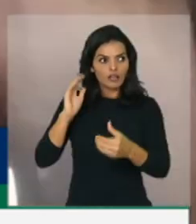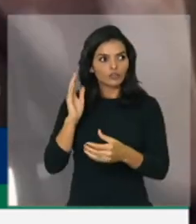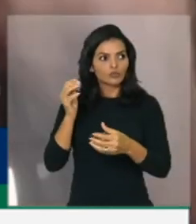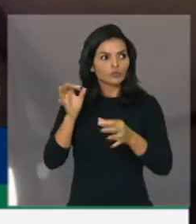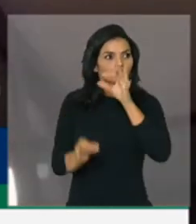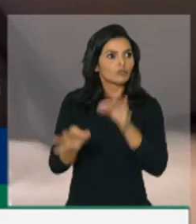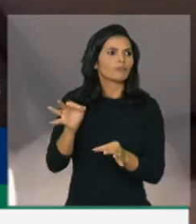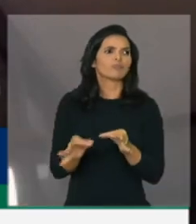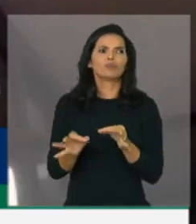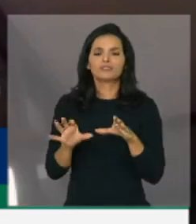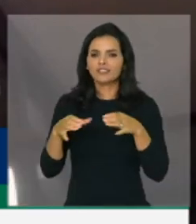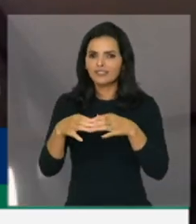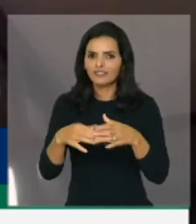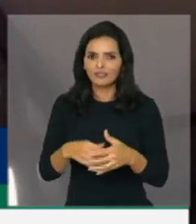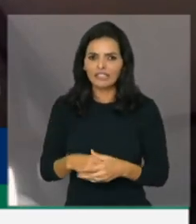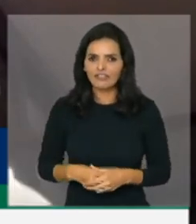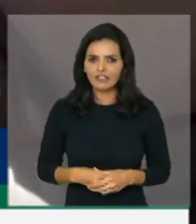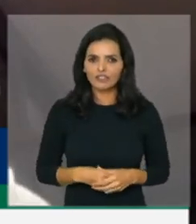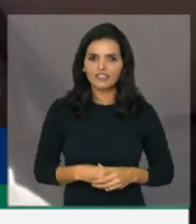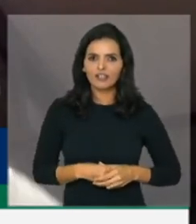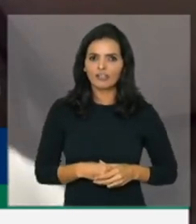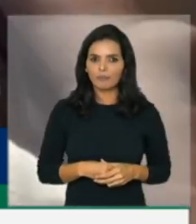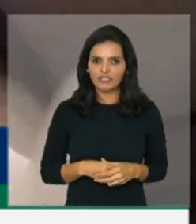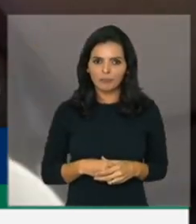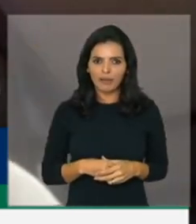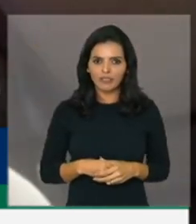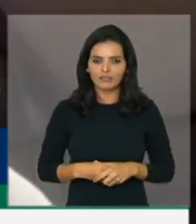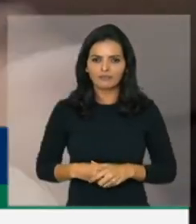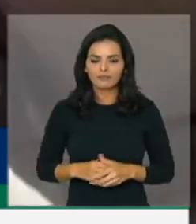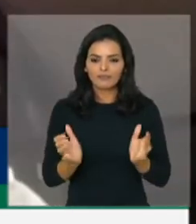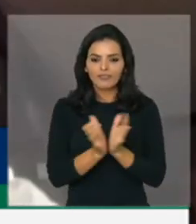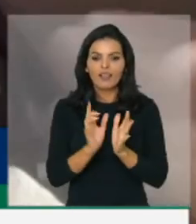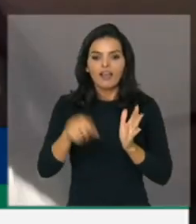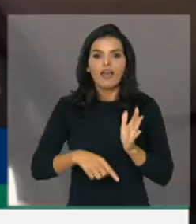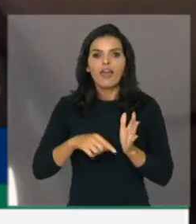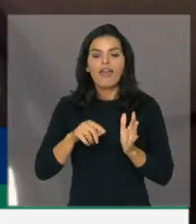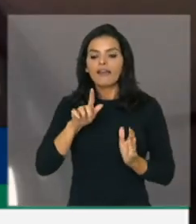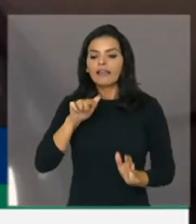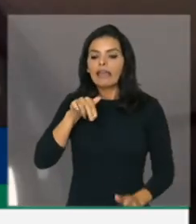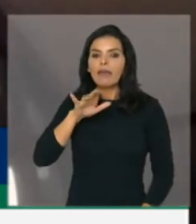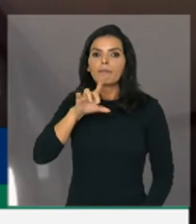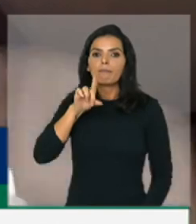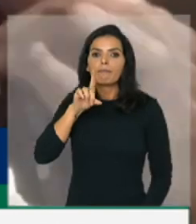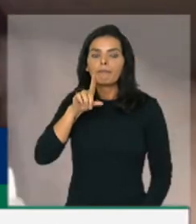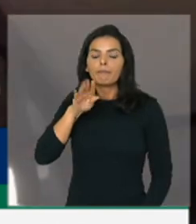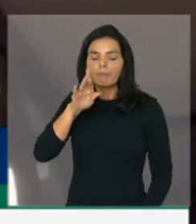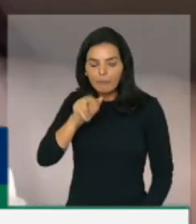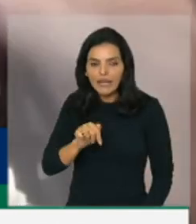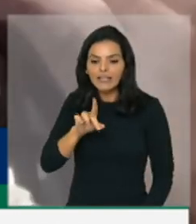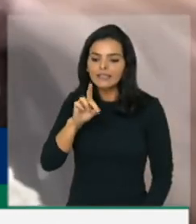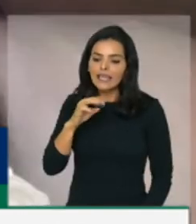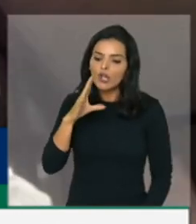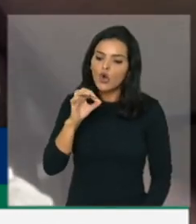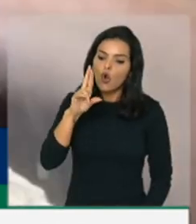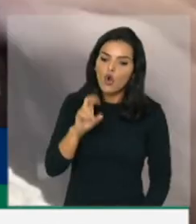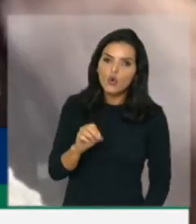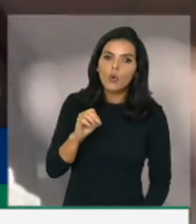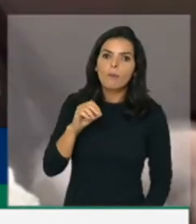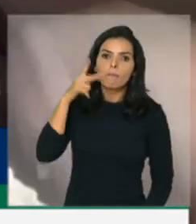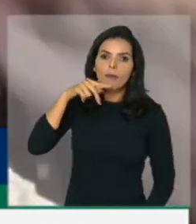normas de conduta dos deputados e verificar se houve quebra de decoro ou não. Esse é o caminho